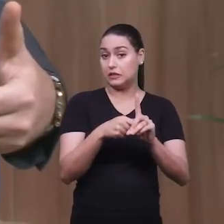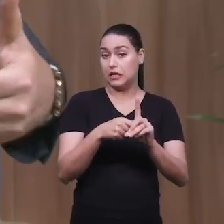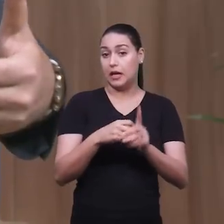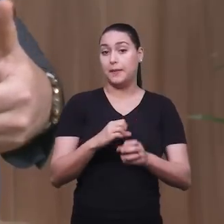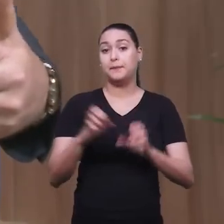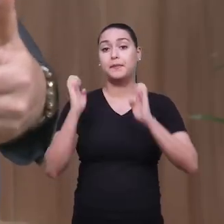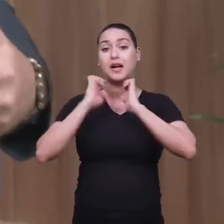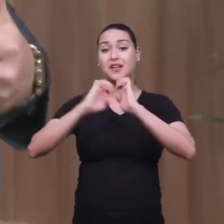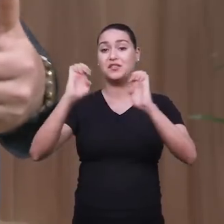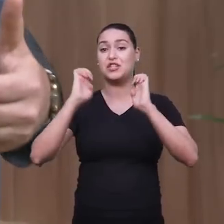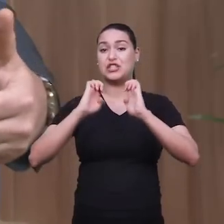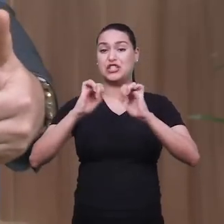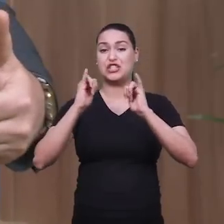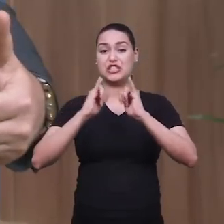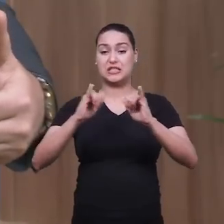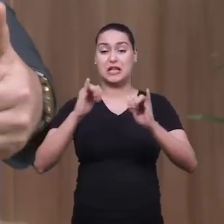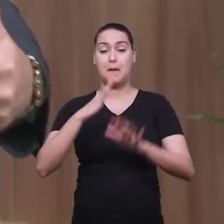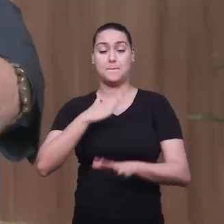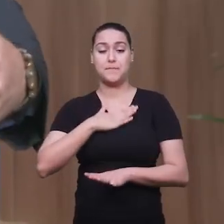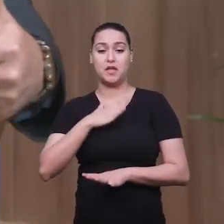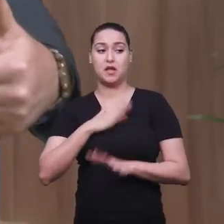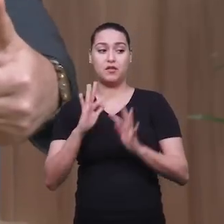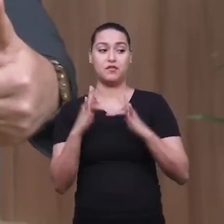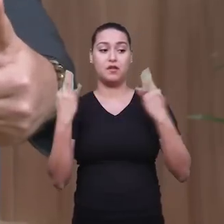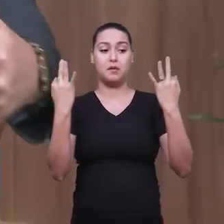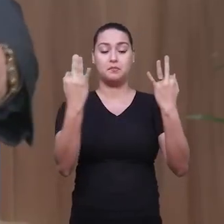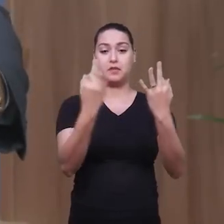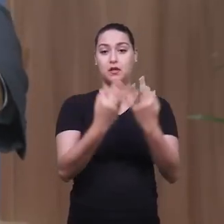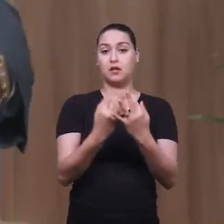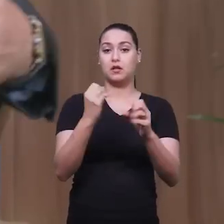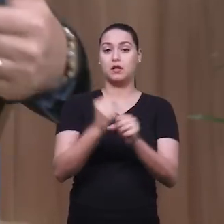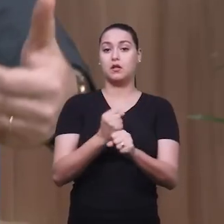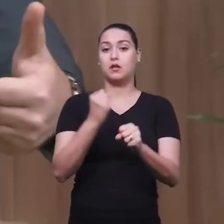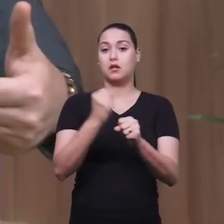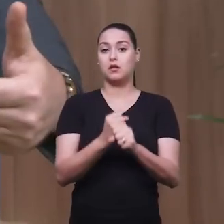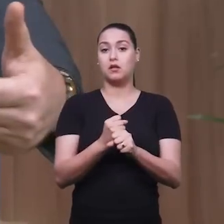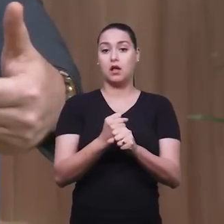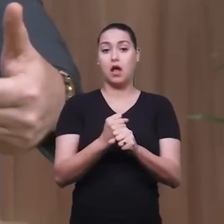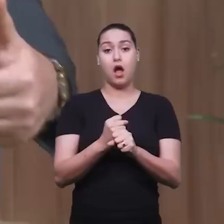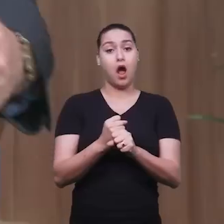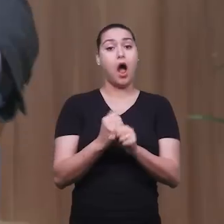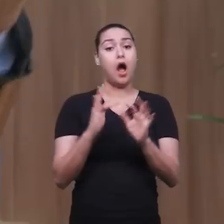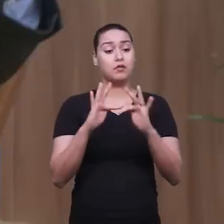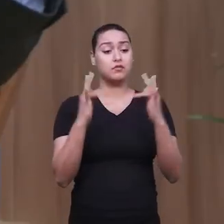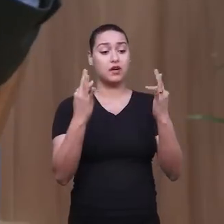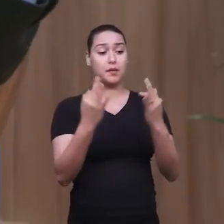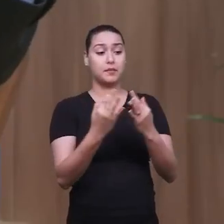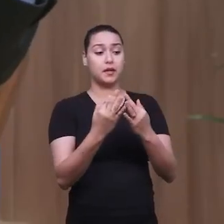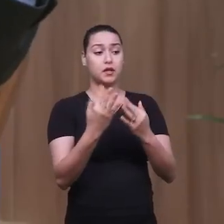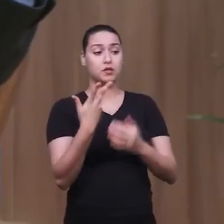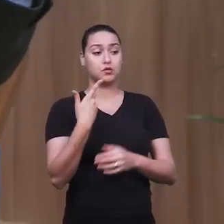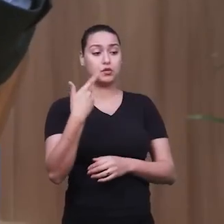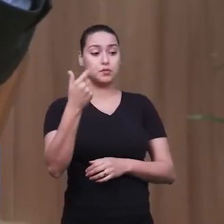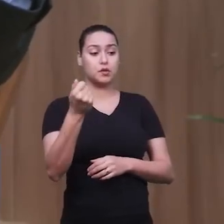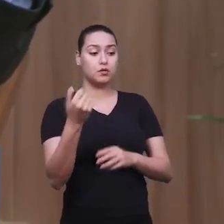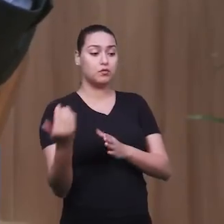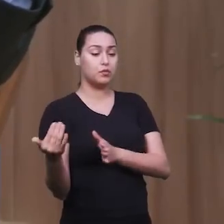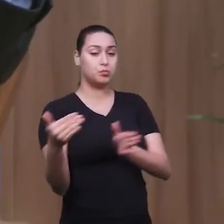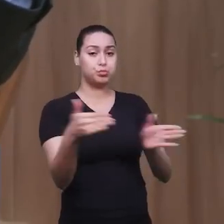meses, esperando que o Senhor dissesse, está na hora para evangelizar a minha família, ou para trazer a minha família para a obra, essas pessoas